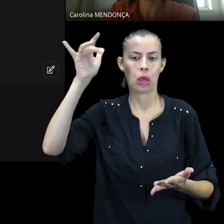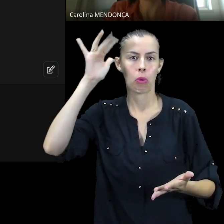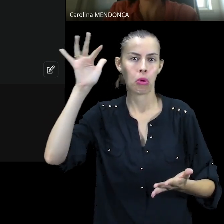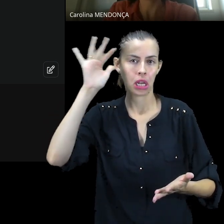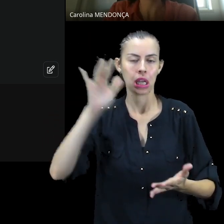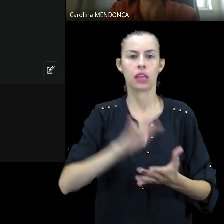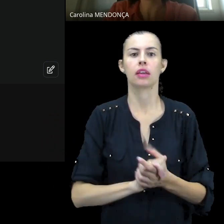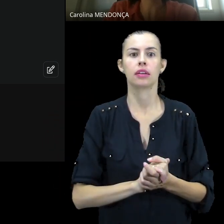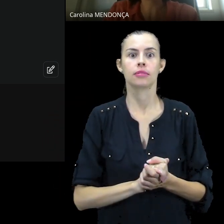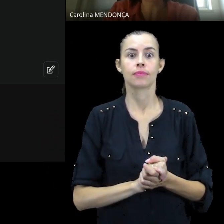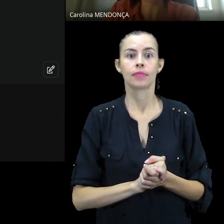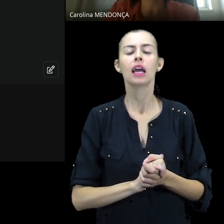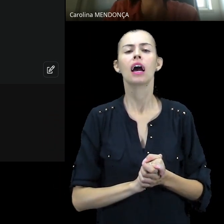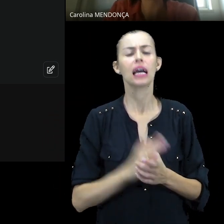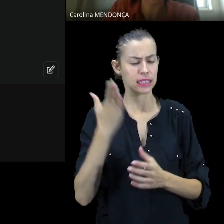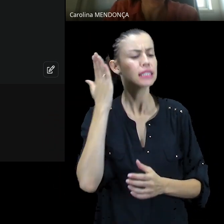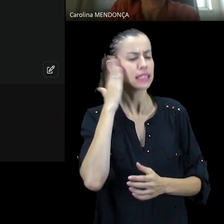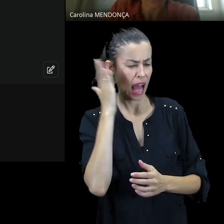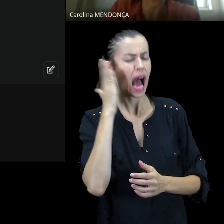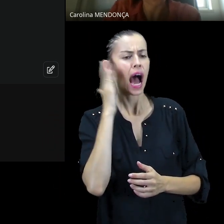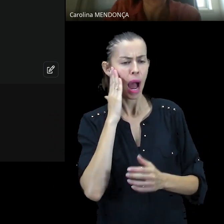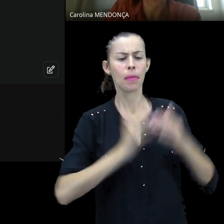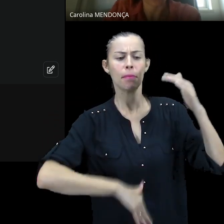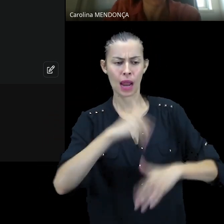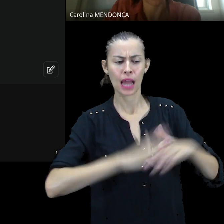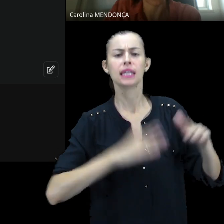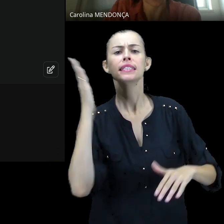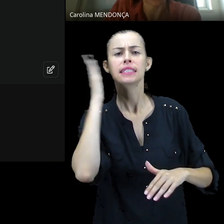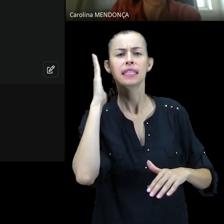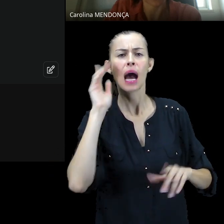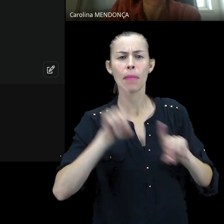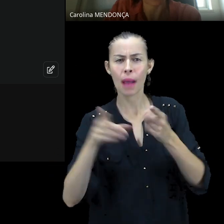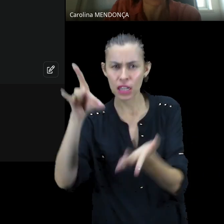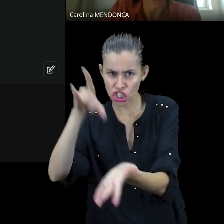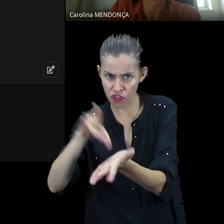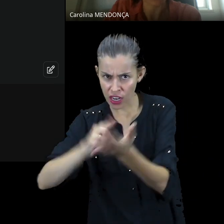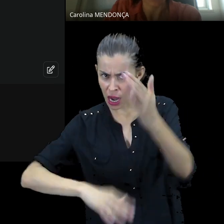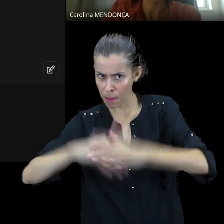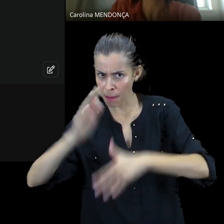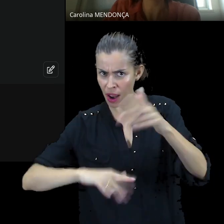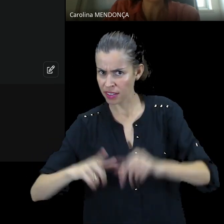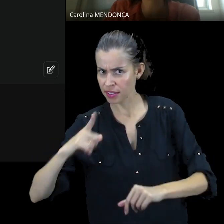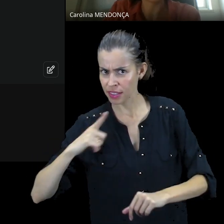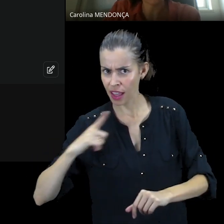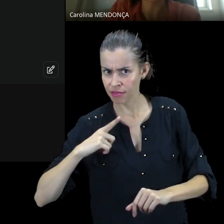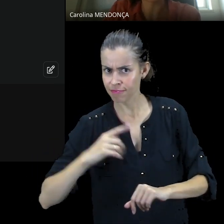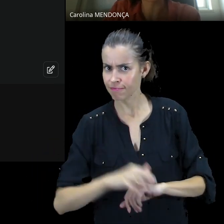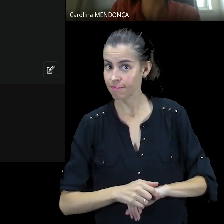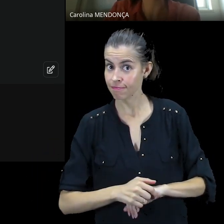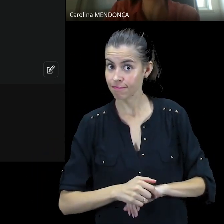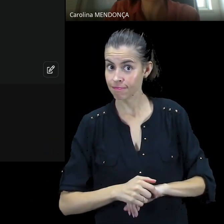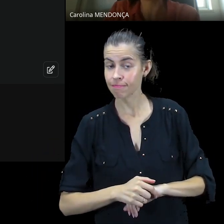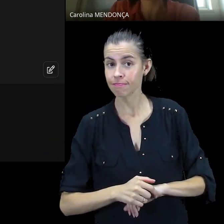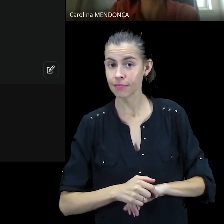baseados muito no saber fazer dessas profissões a que os egressos serão habilitados, também tem que fazer